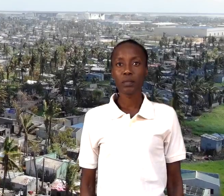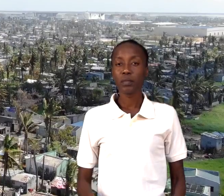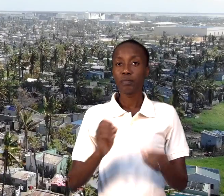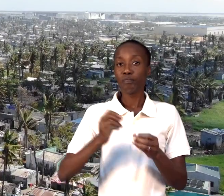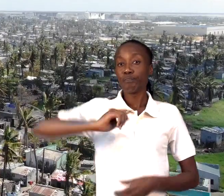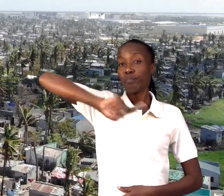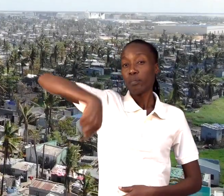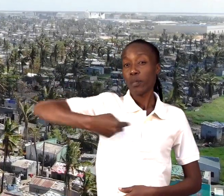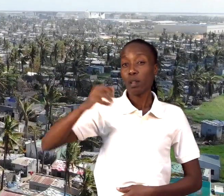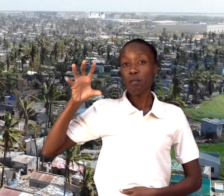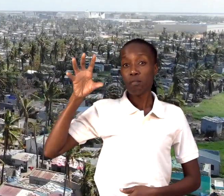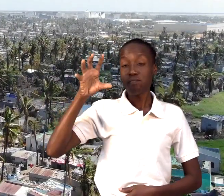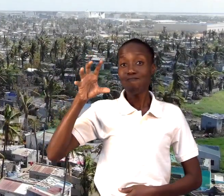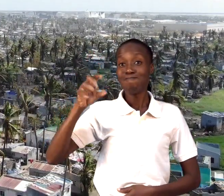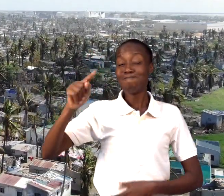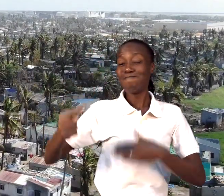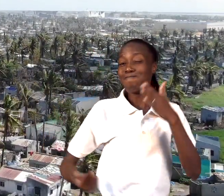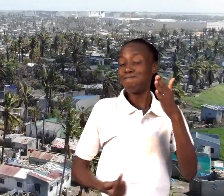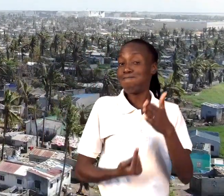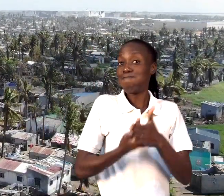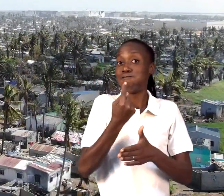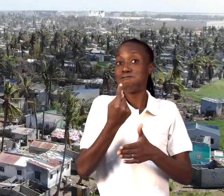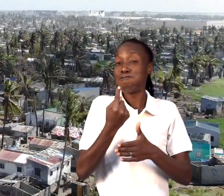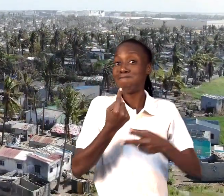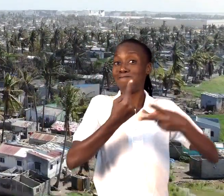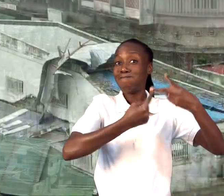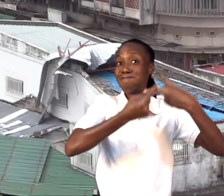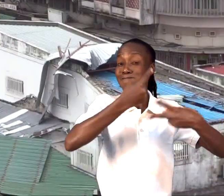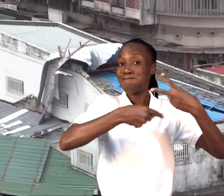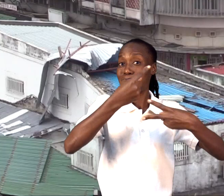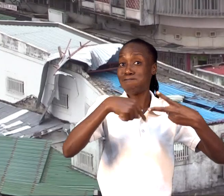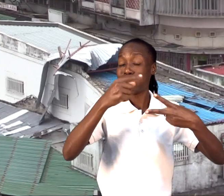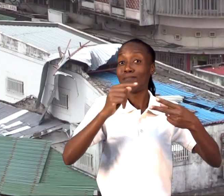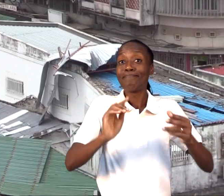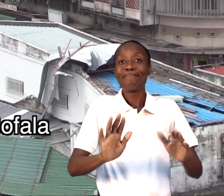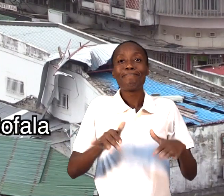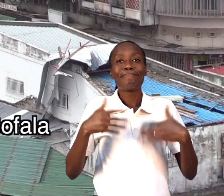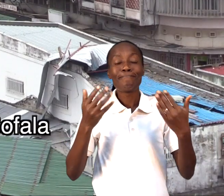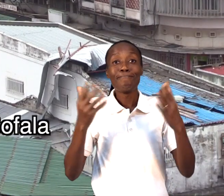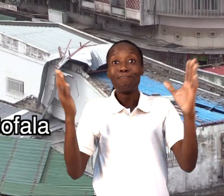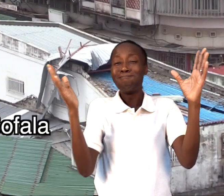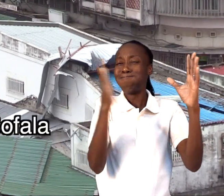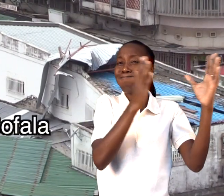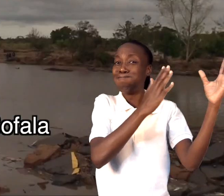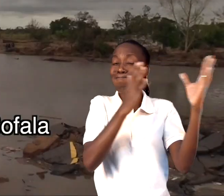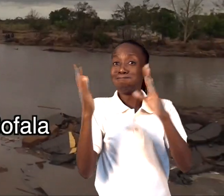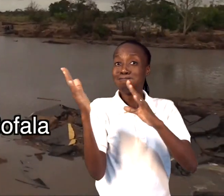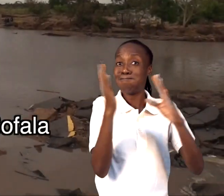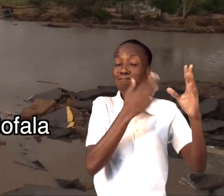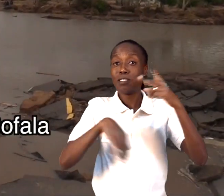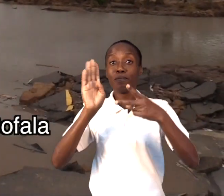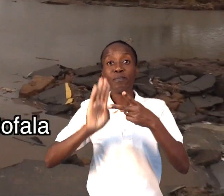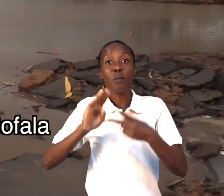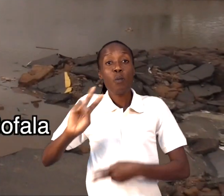A nossa província foi afetada por duas grandes calamidades, que é o ciclone e,